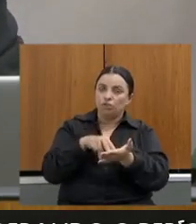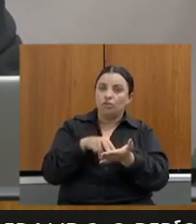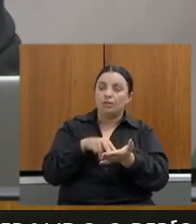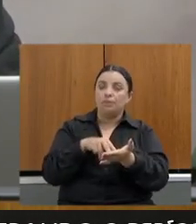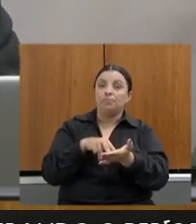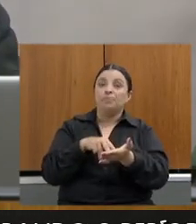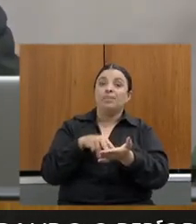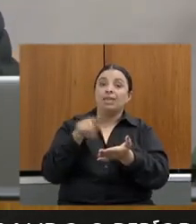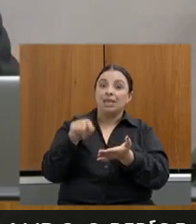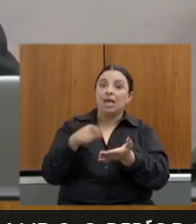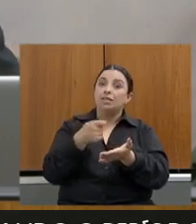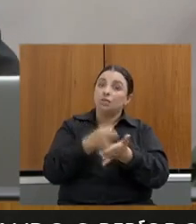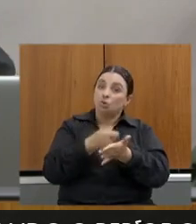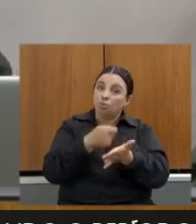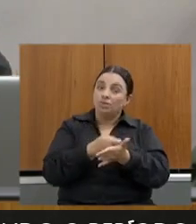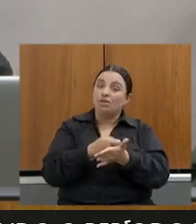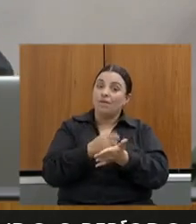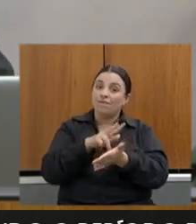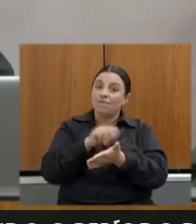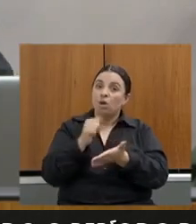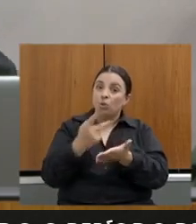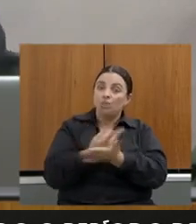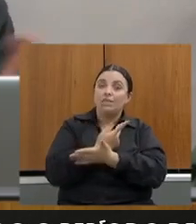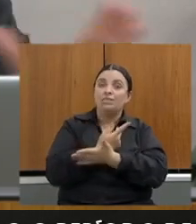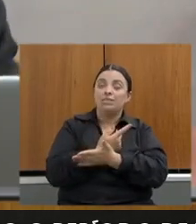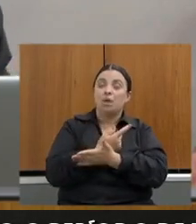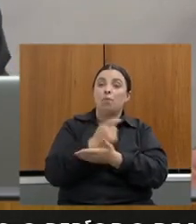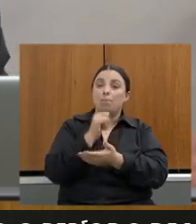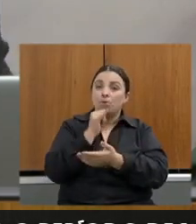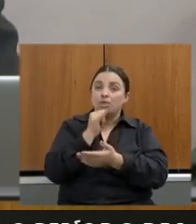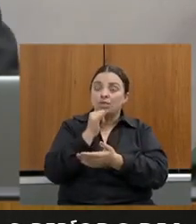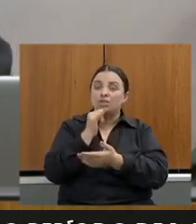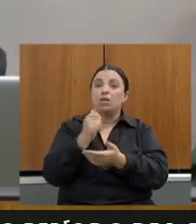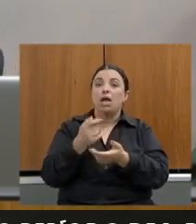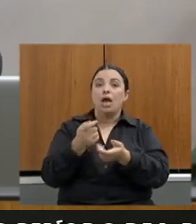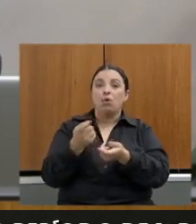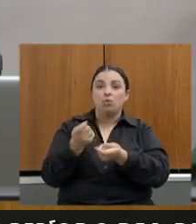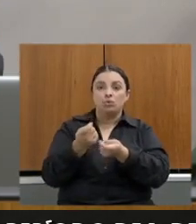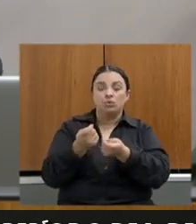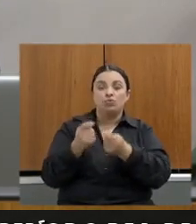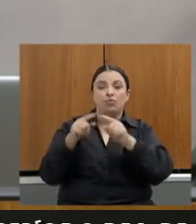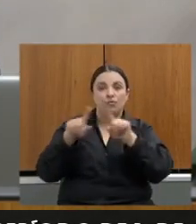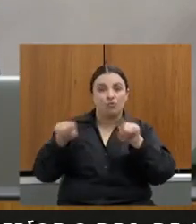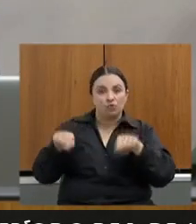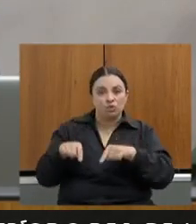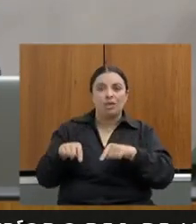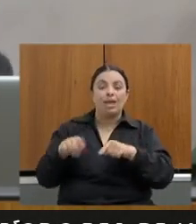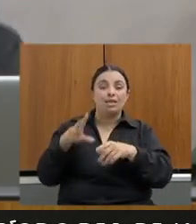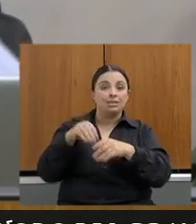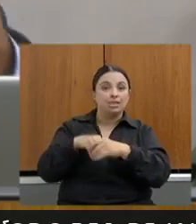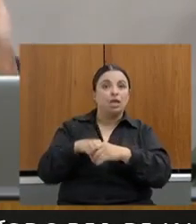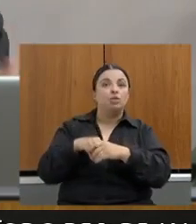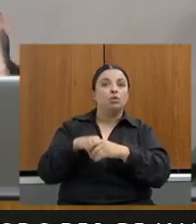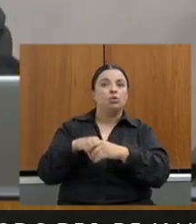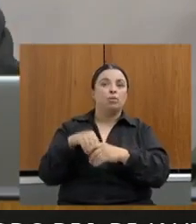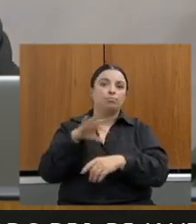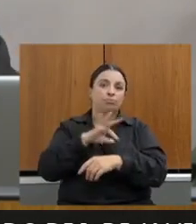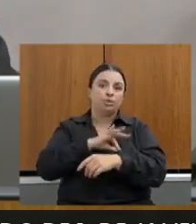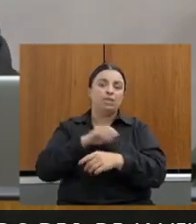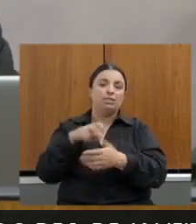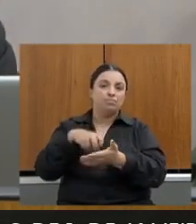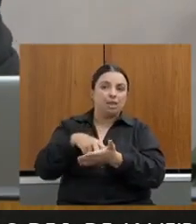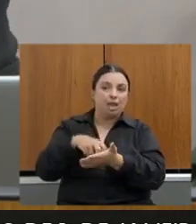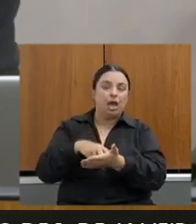dessa cobrança enorme dos Servidores ativos do sistema prisional e socioeducativo para que eles sejam